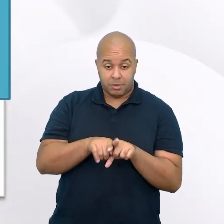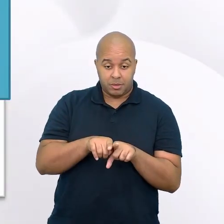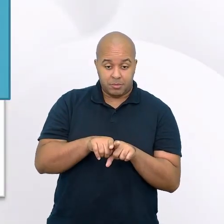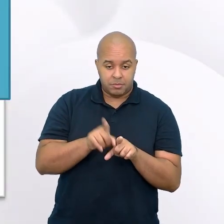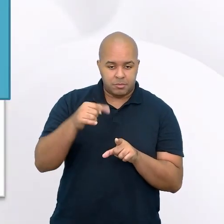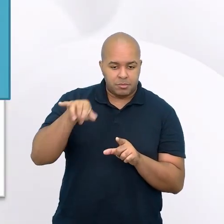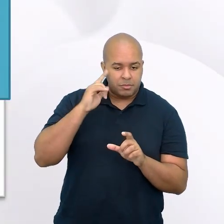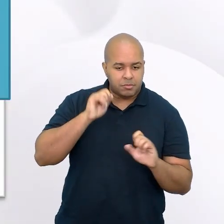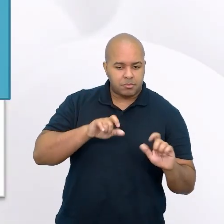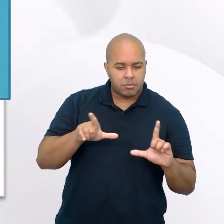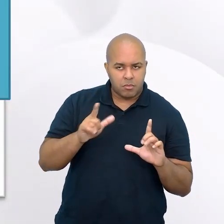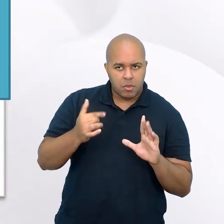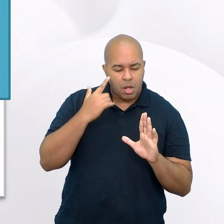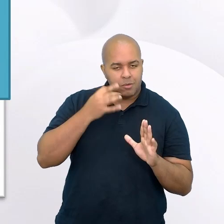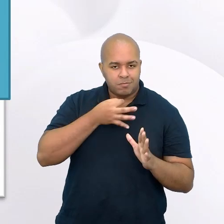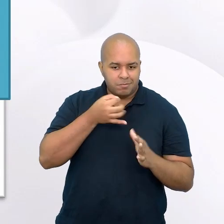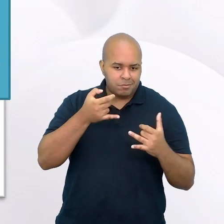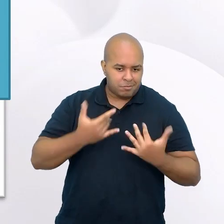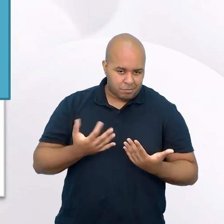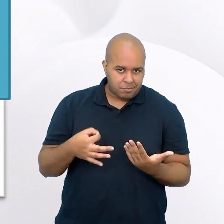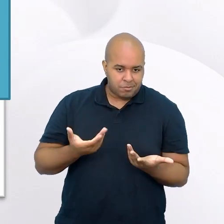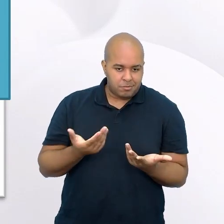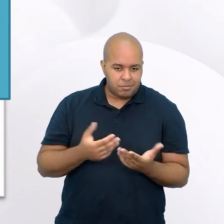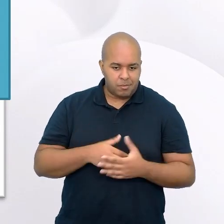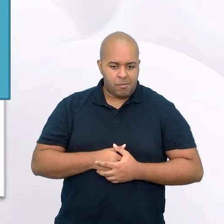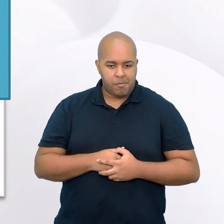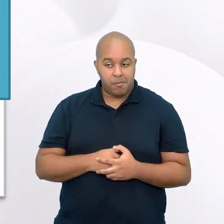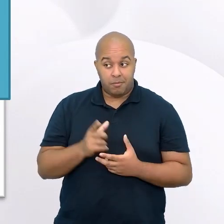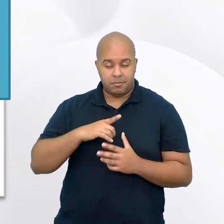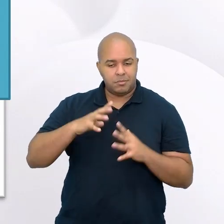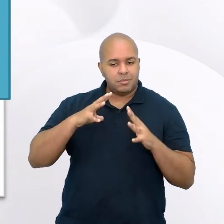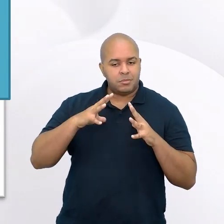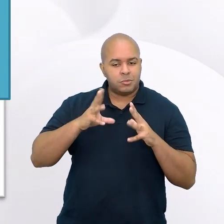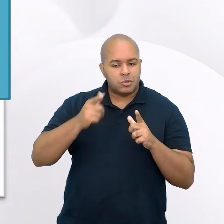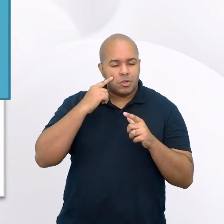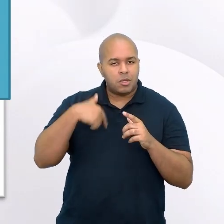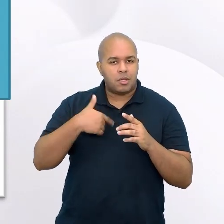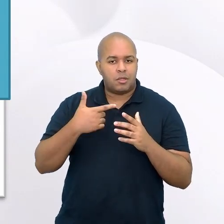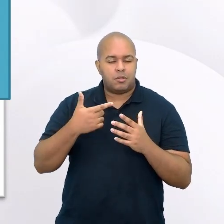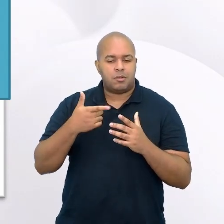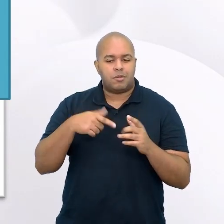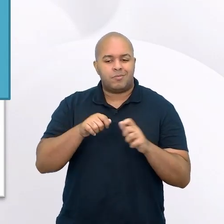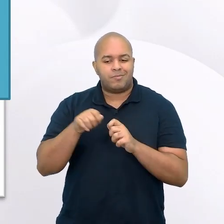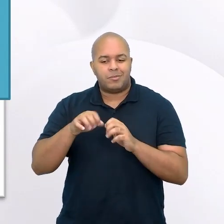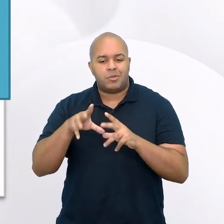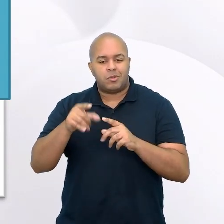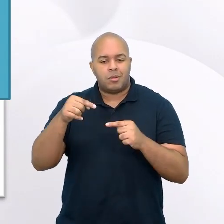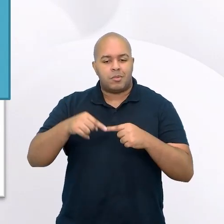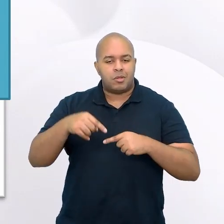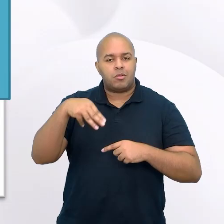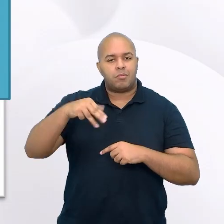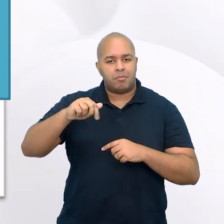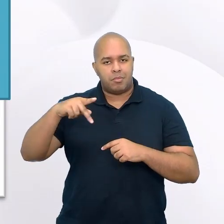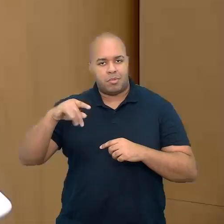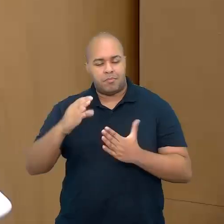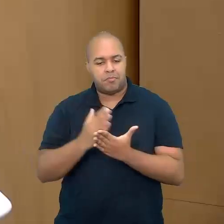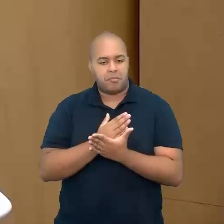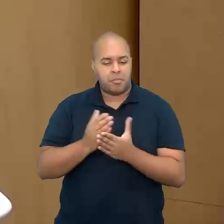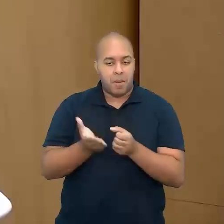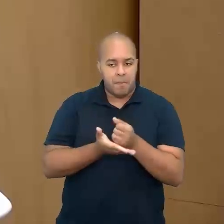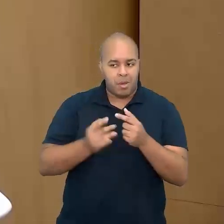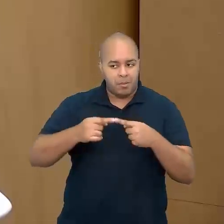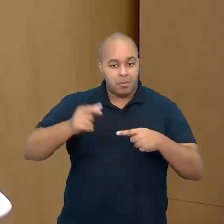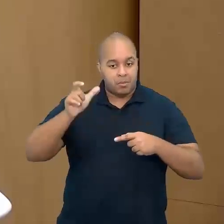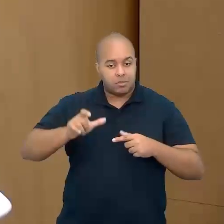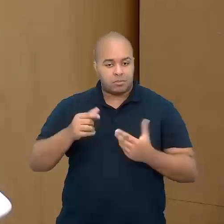desse material que a gente comentou né Ele é todo esse material ele é feito todo em cima dos mapas né com base